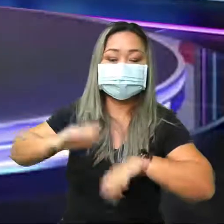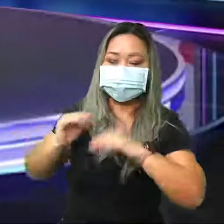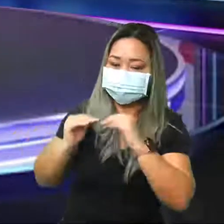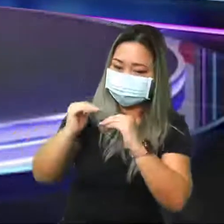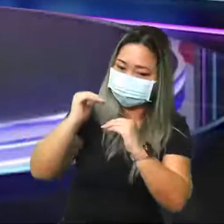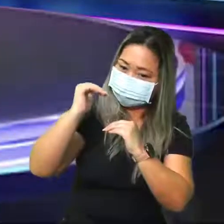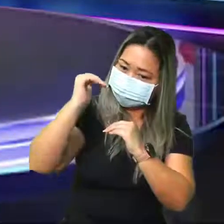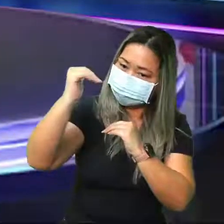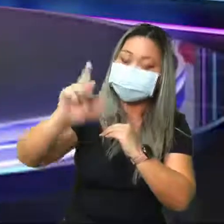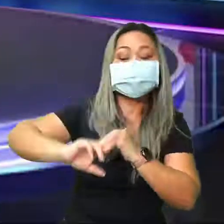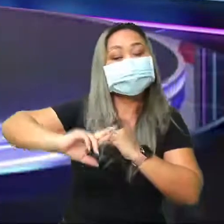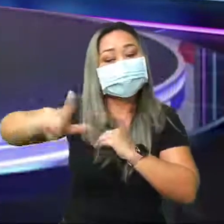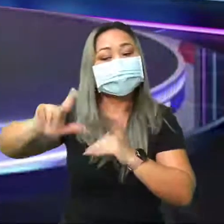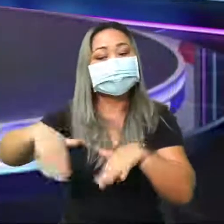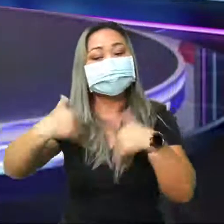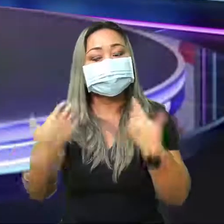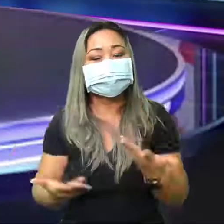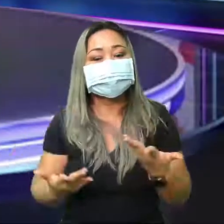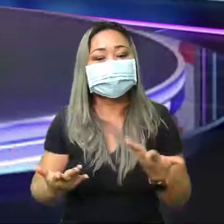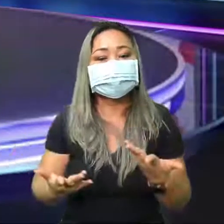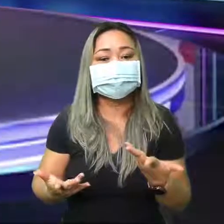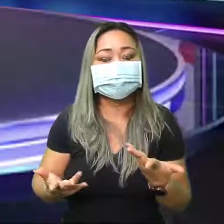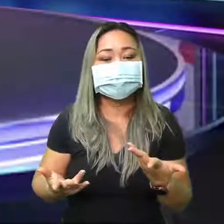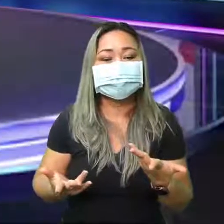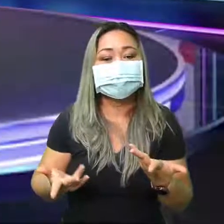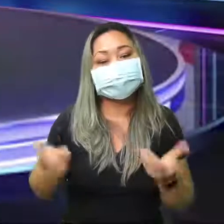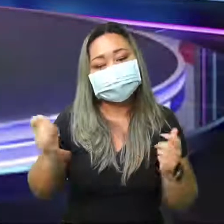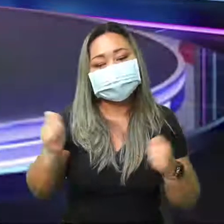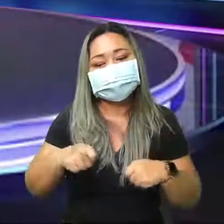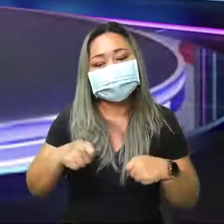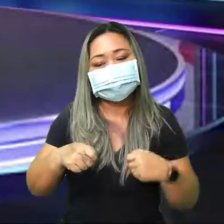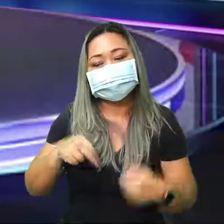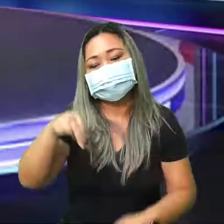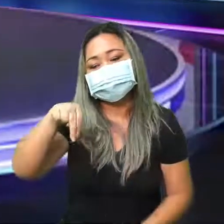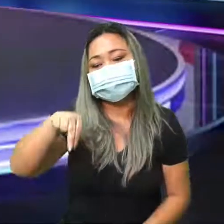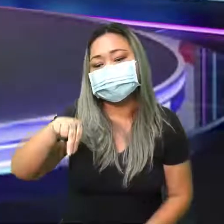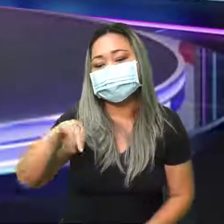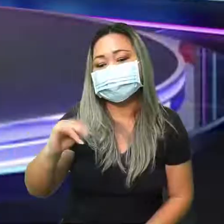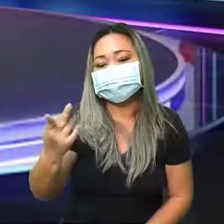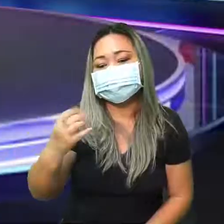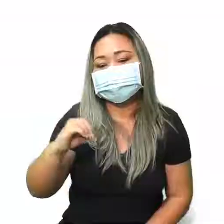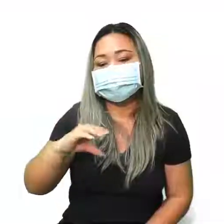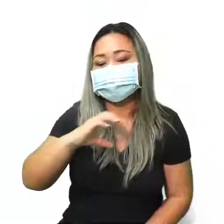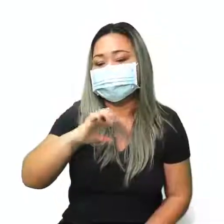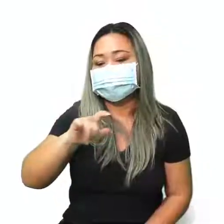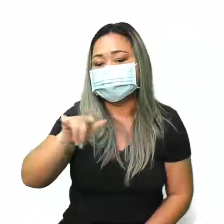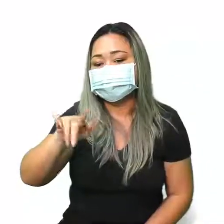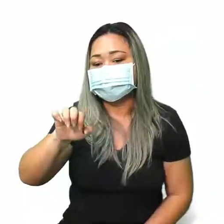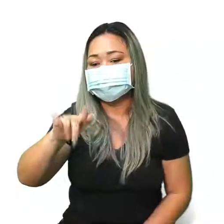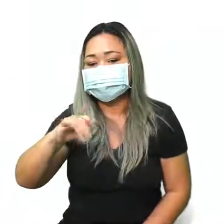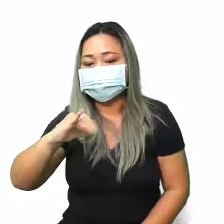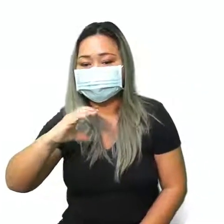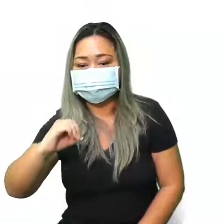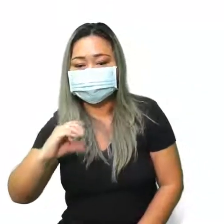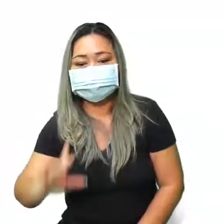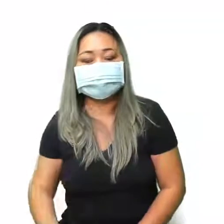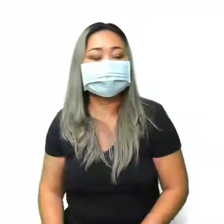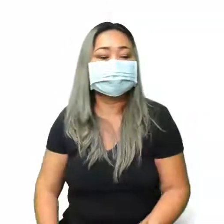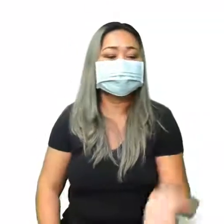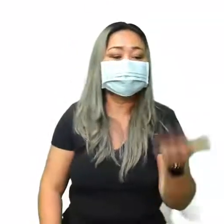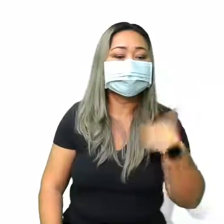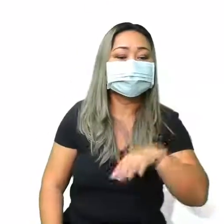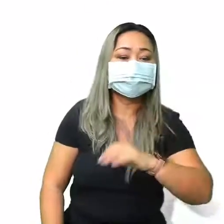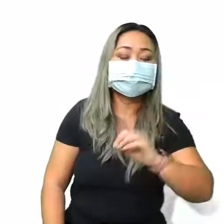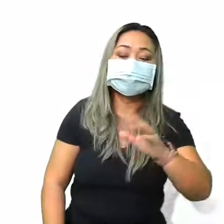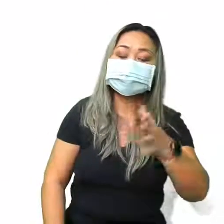estratos diferentes, e aí você vai ter, então, o nicho ecológico. Vamos para lá? Letra C,